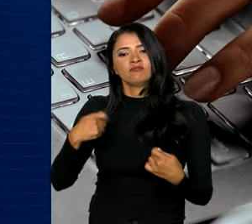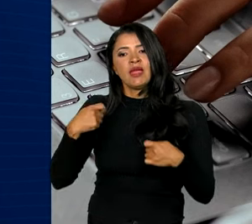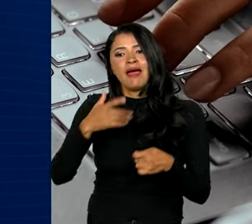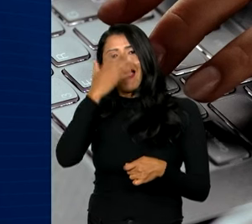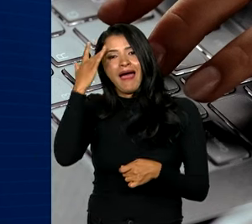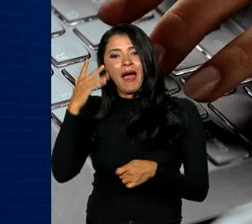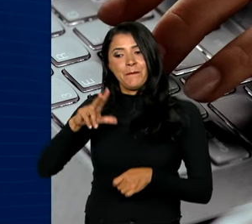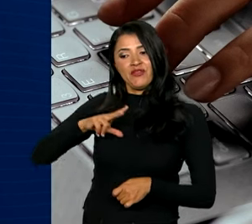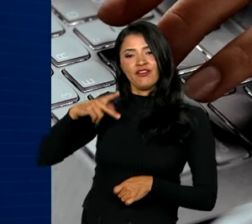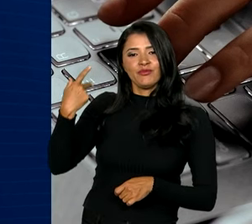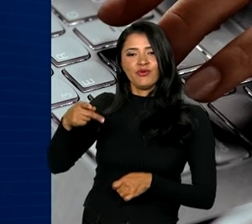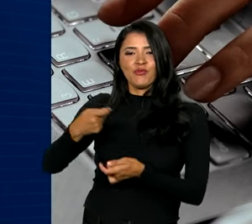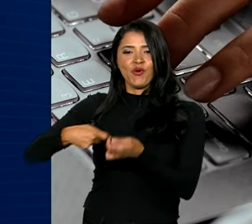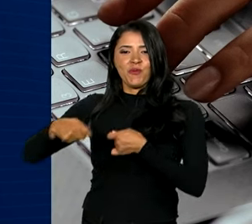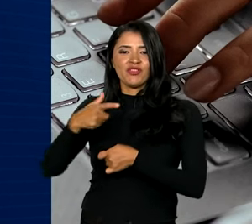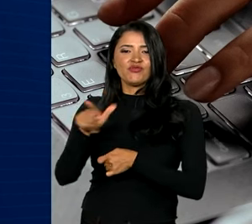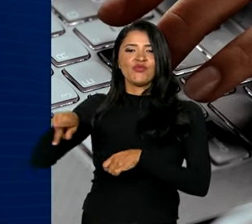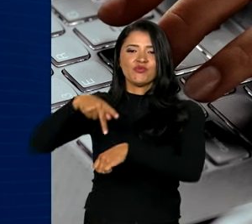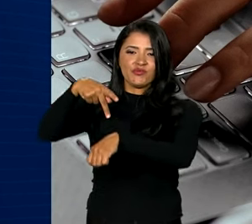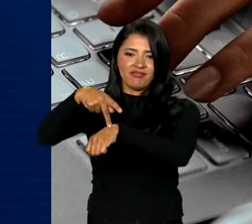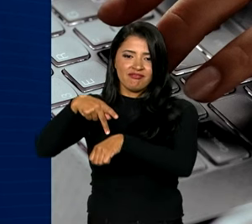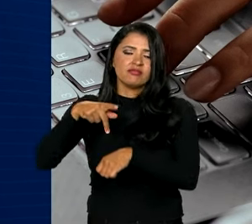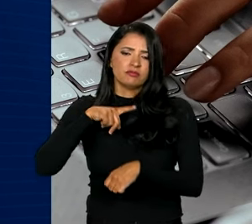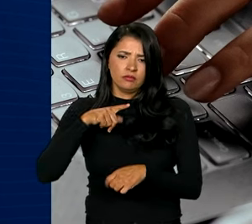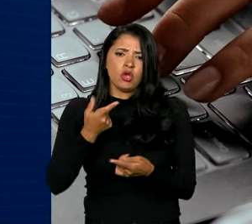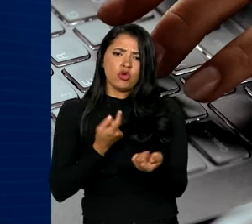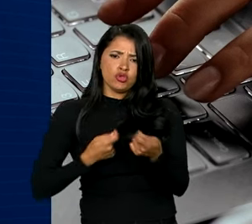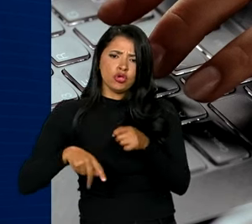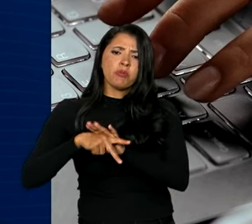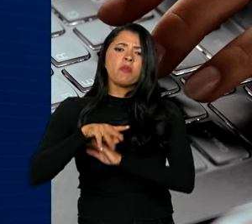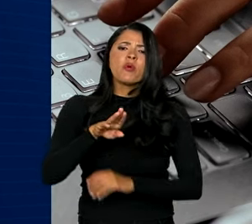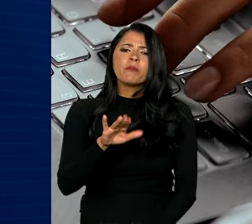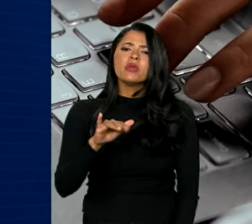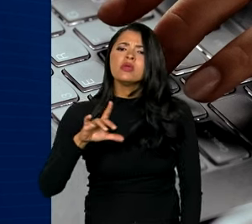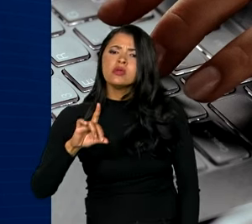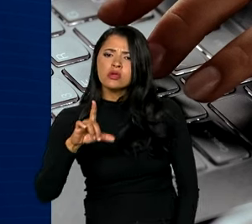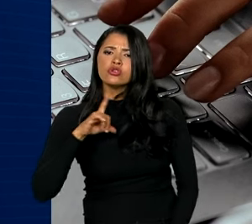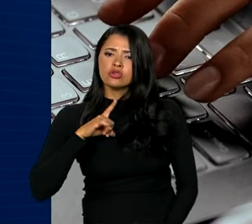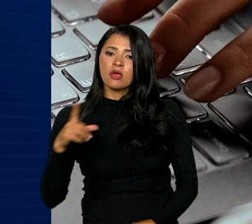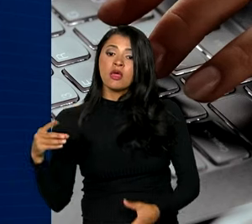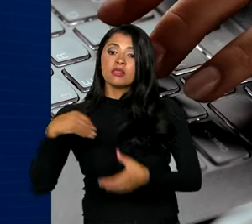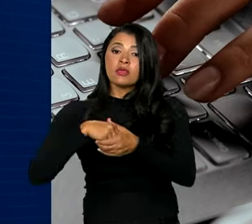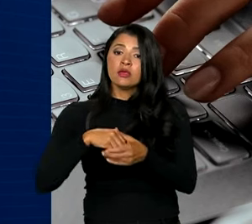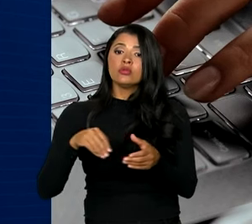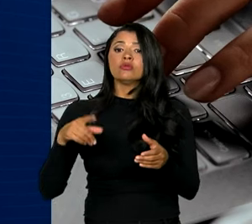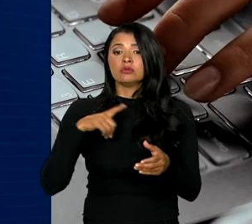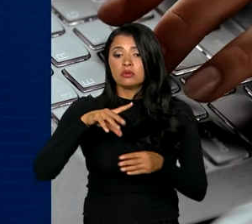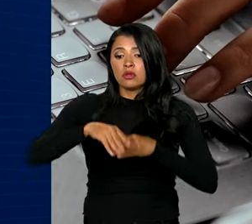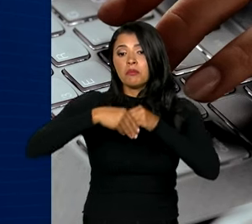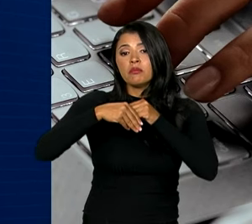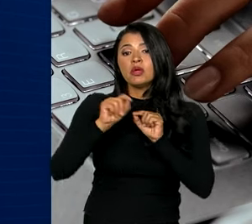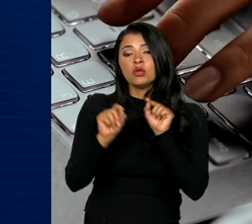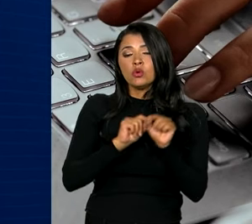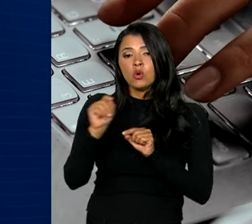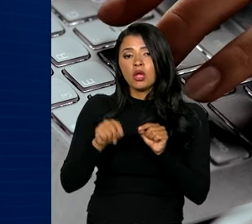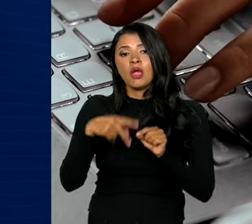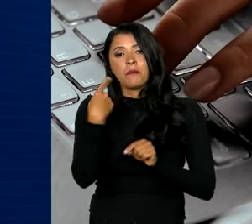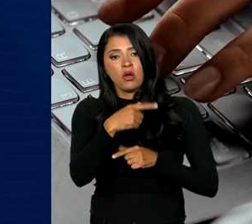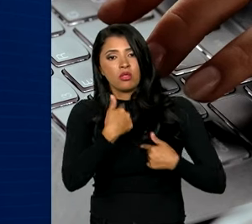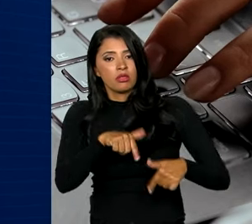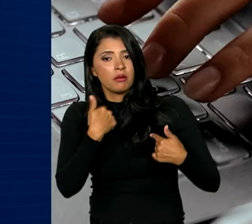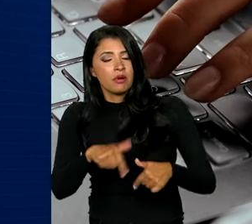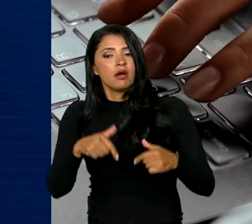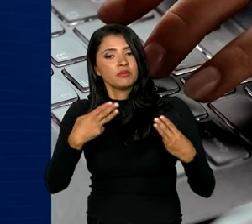operadores privados do comércio exterior. Com os recursos do BID, serão incorporadas ao portal ações do Ministério